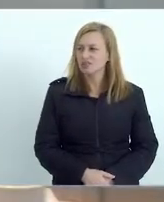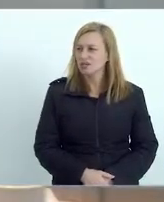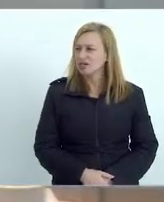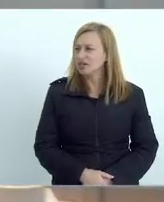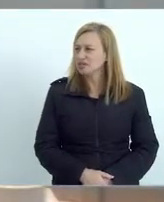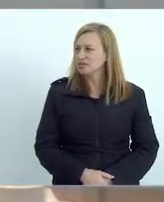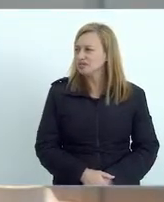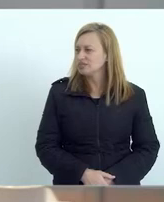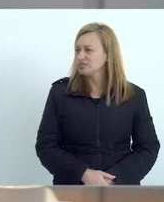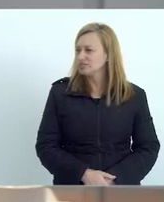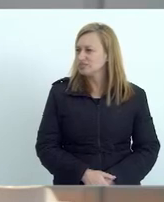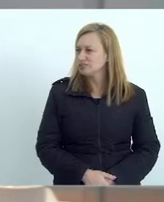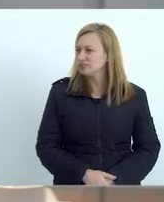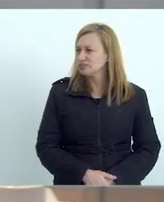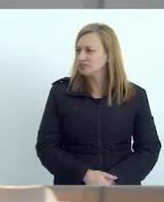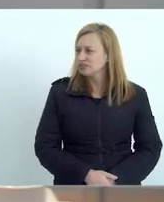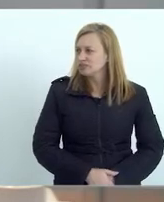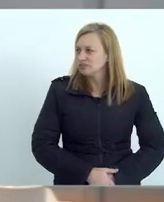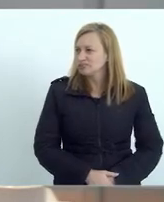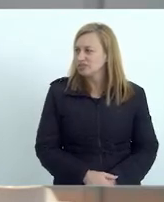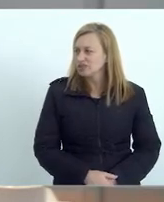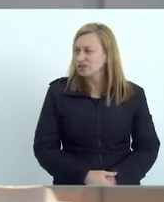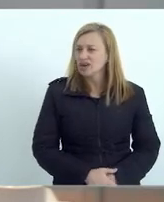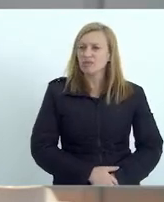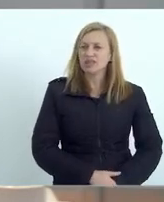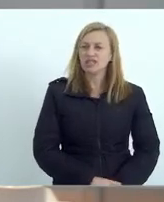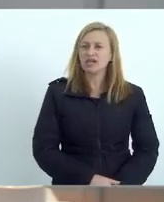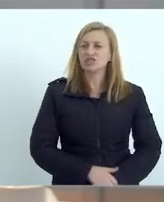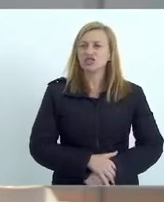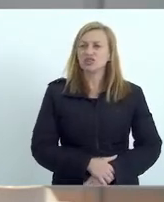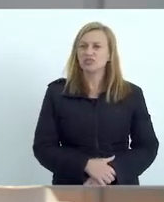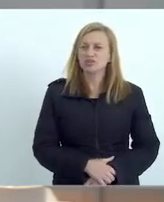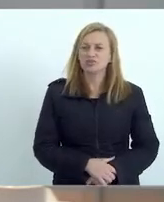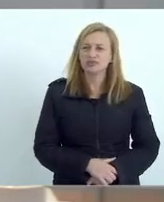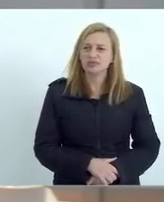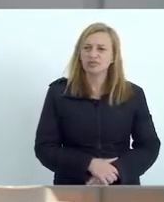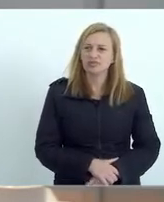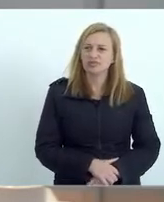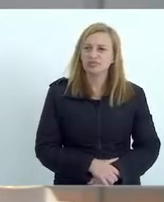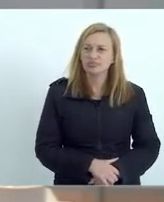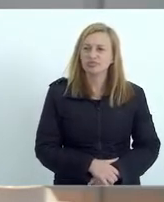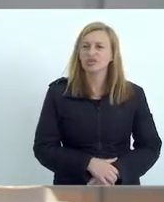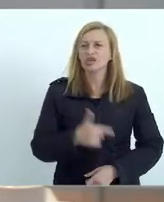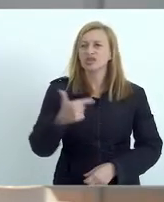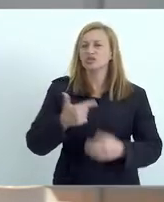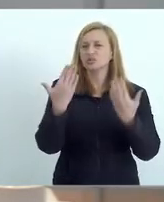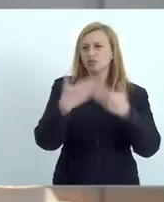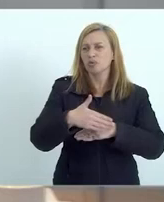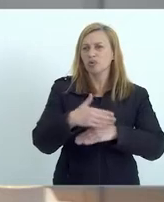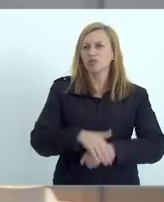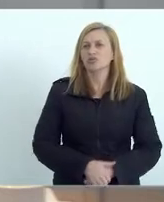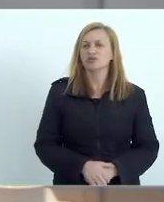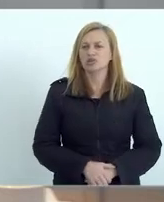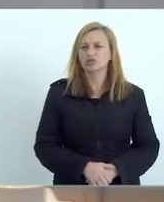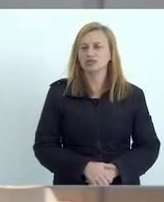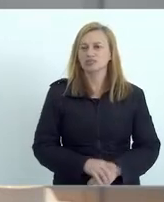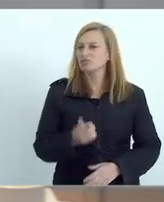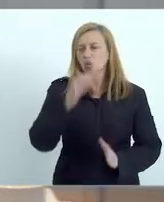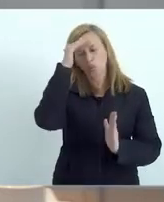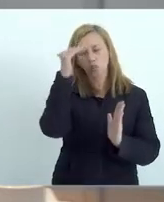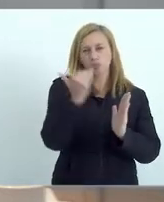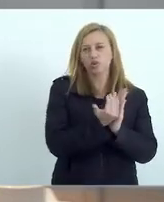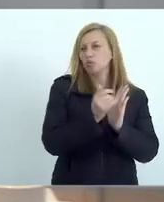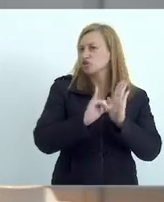prejudicados por esse interregno ou seja de cumprir uma etapa Inicial E aí quando foram para segunda prova eles não mais